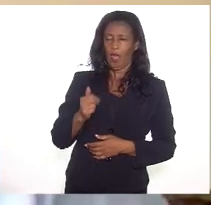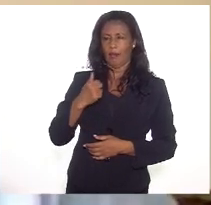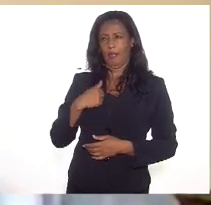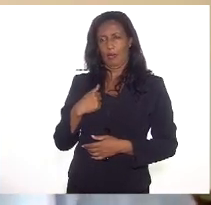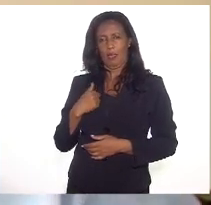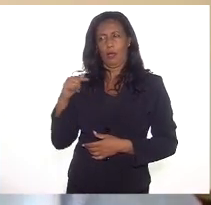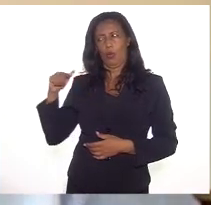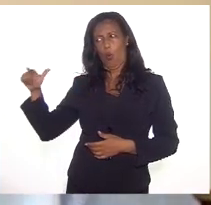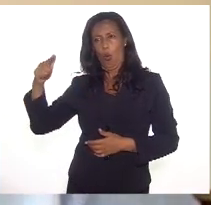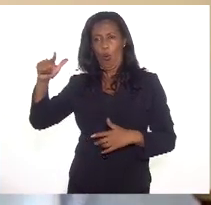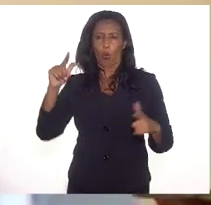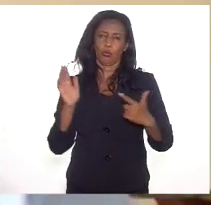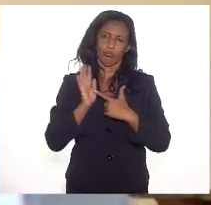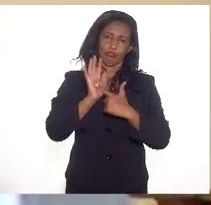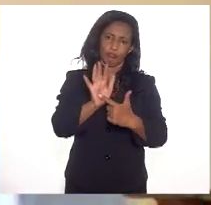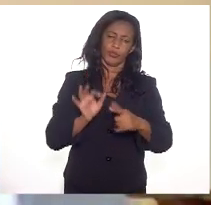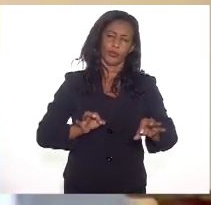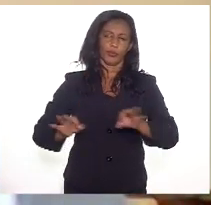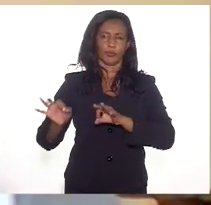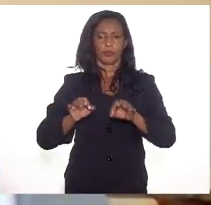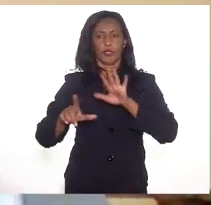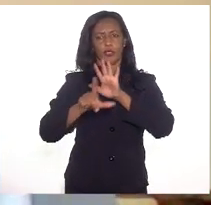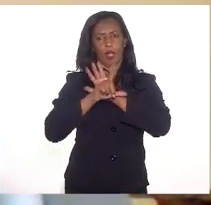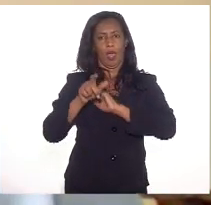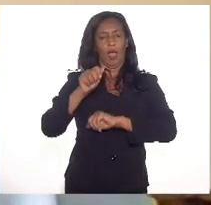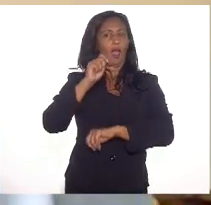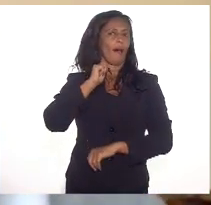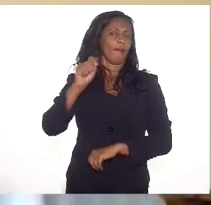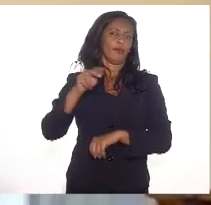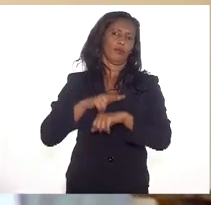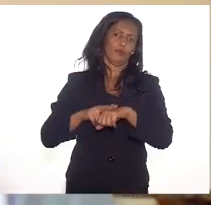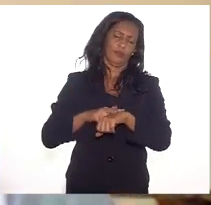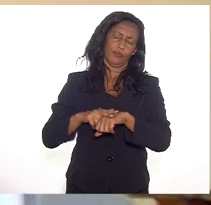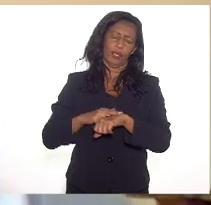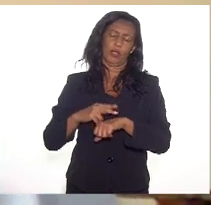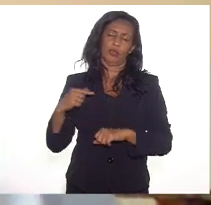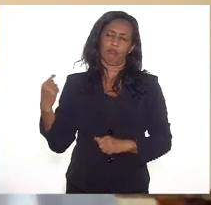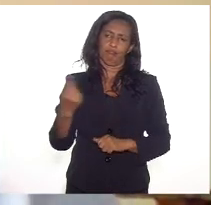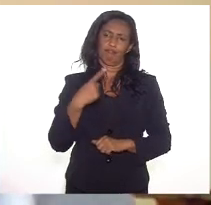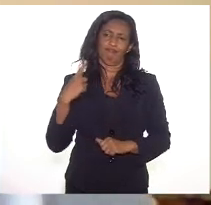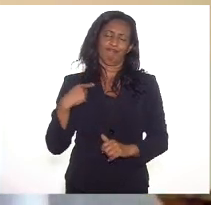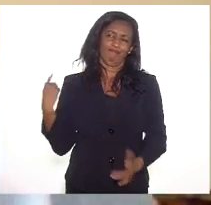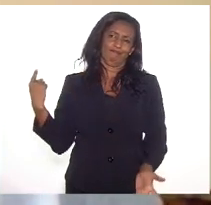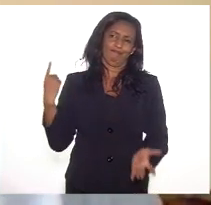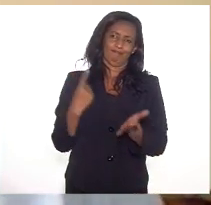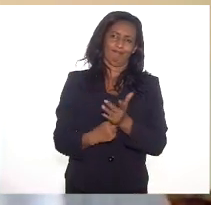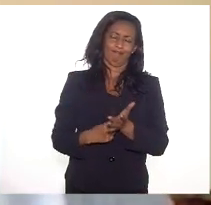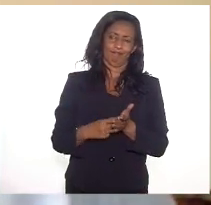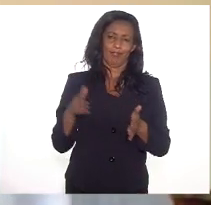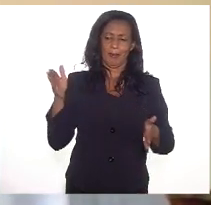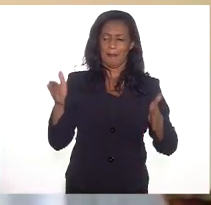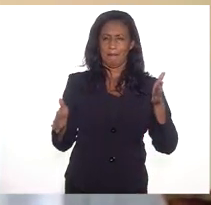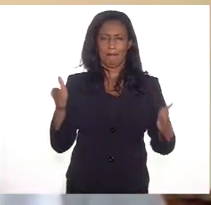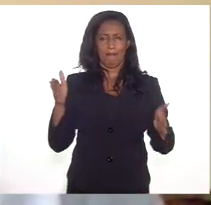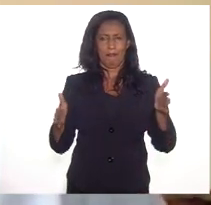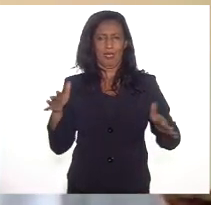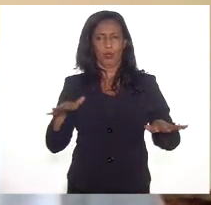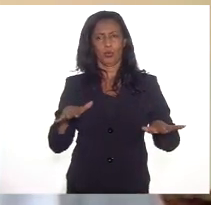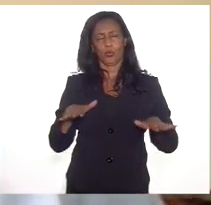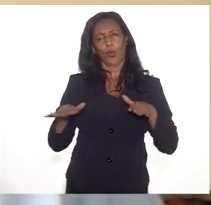presentes, apresentamos esse projeto de lei do Abril Verde para que a gente tenha marcado um período de mobilização